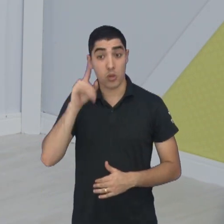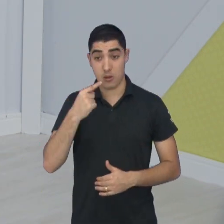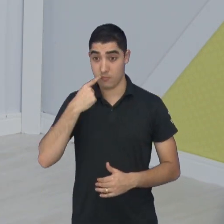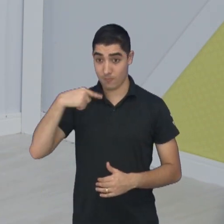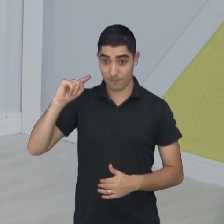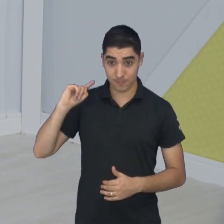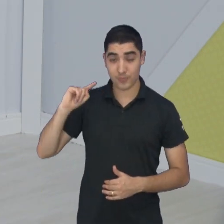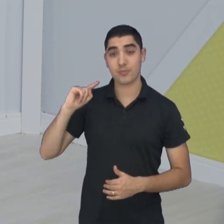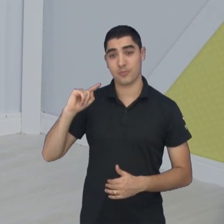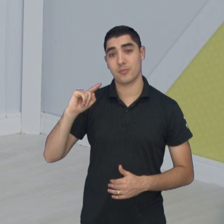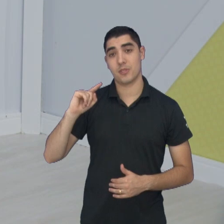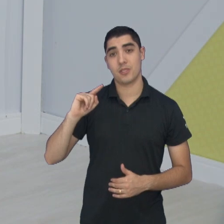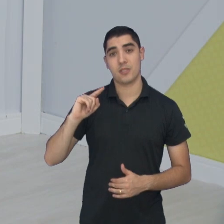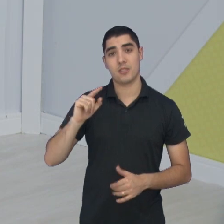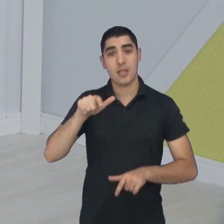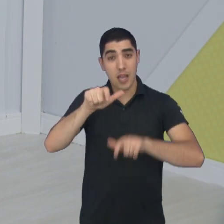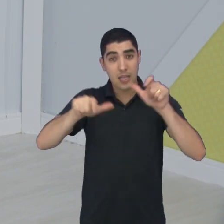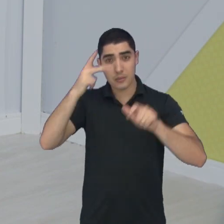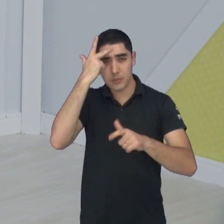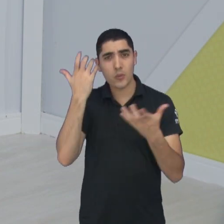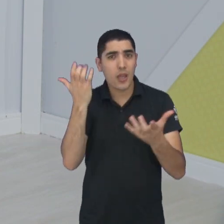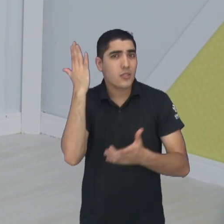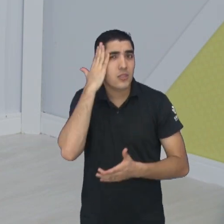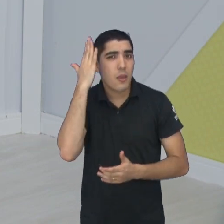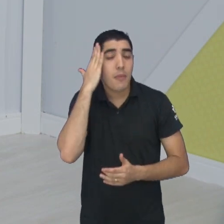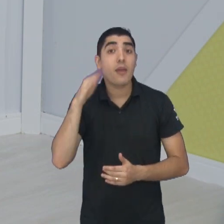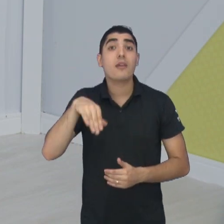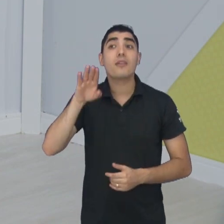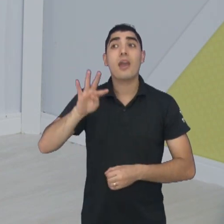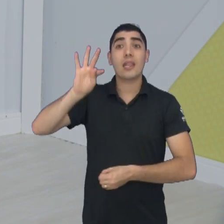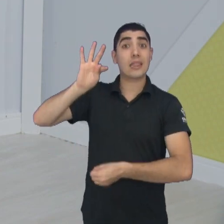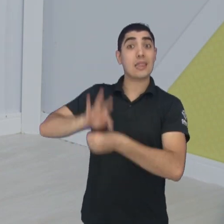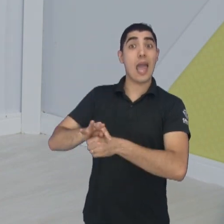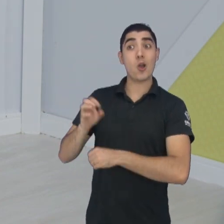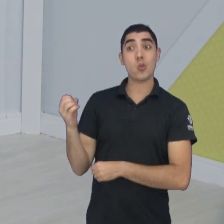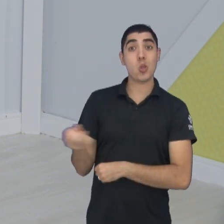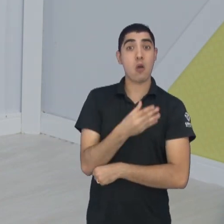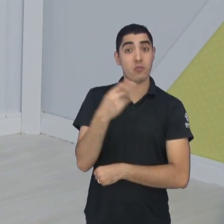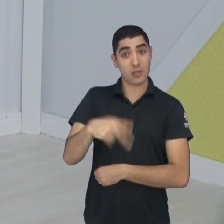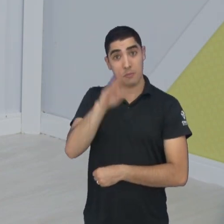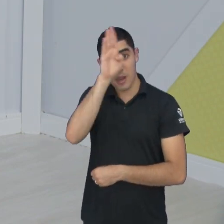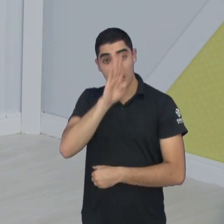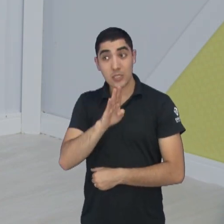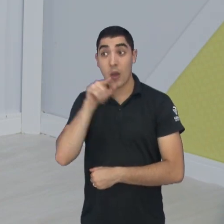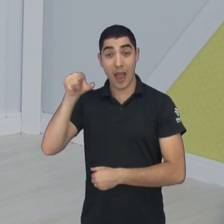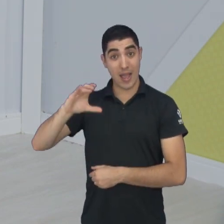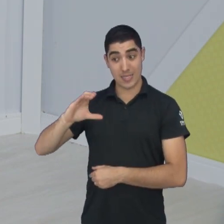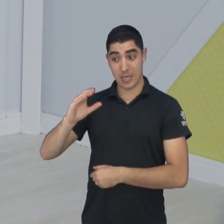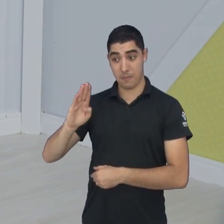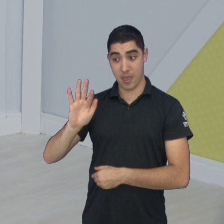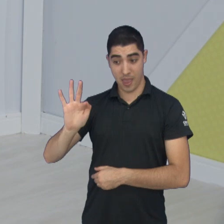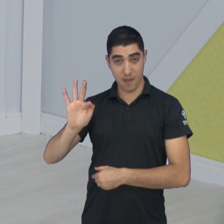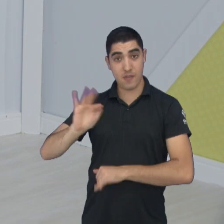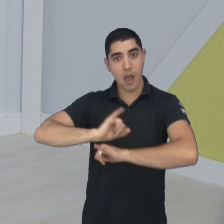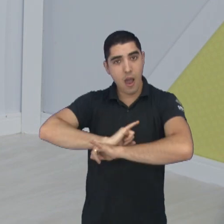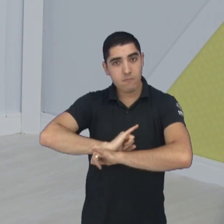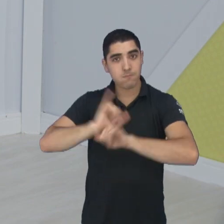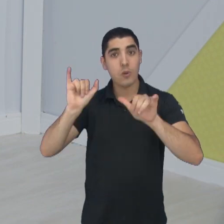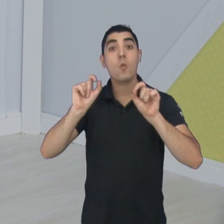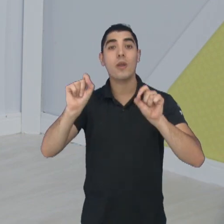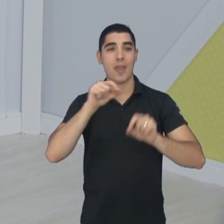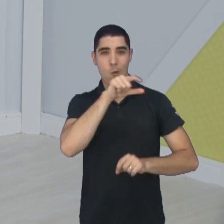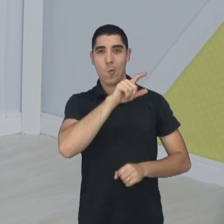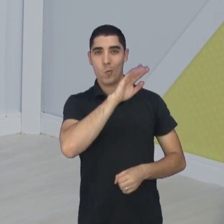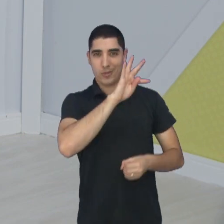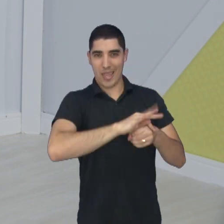Tava todo mundo queria saber quem seria o técnico da seleção, e a CBF divulgou que o Dorival Júnior, atual técnico do São